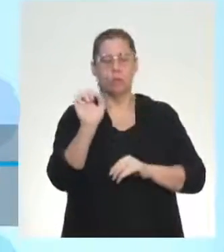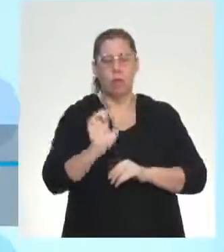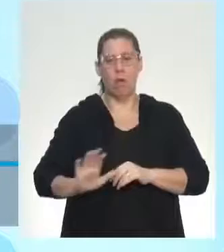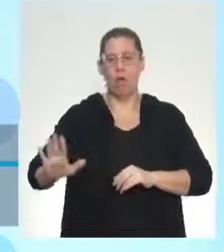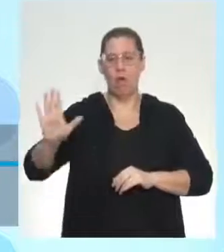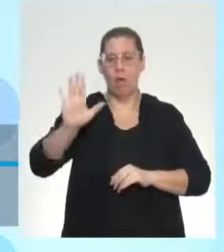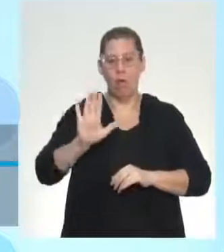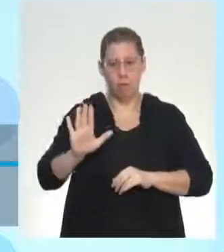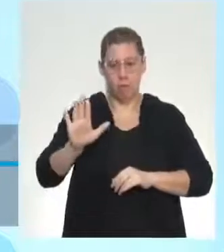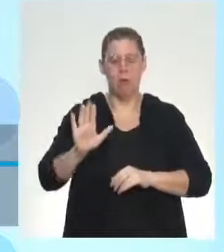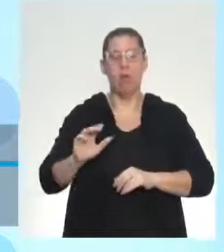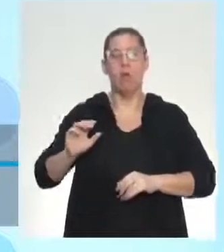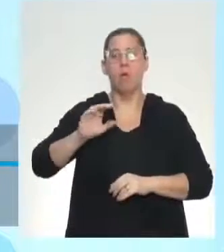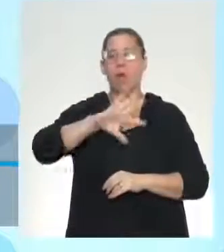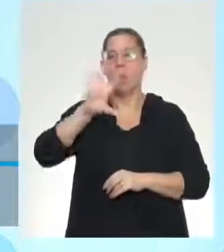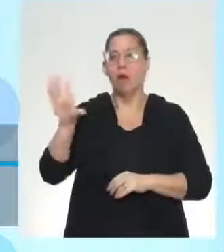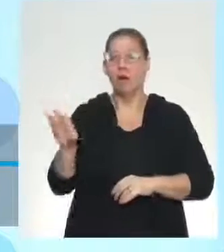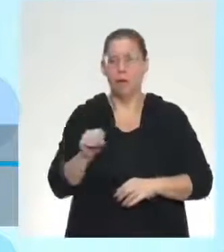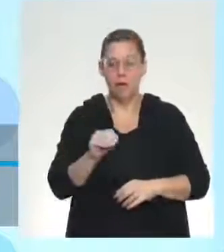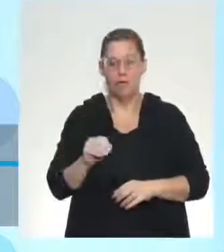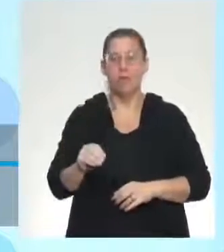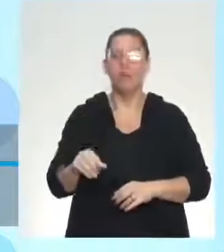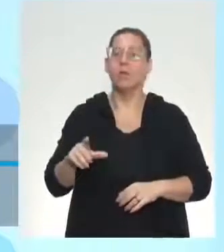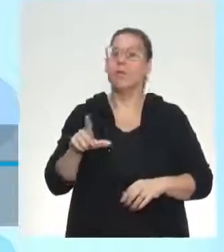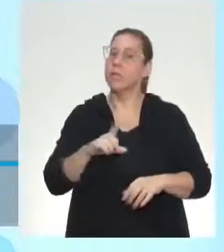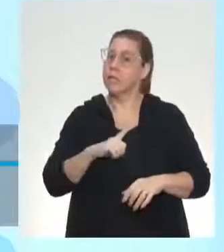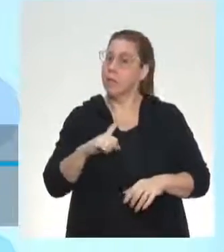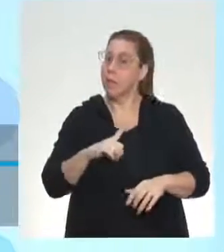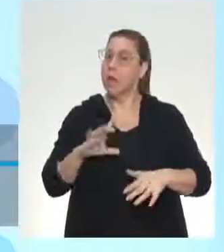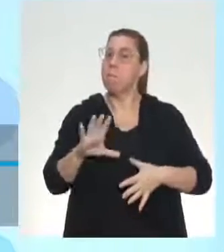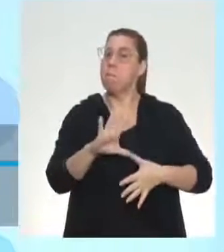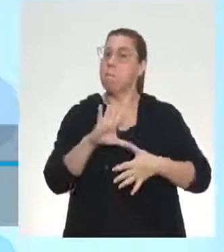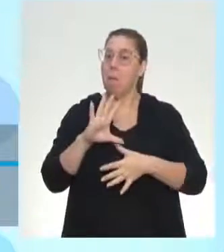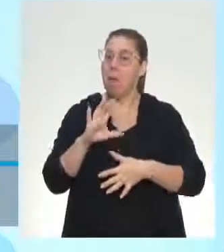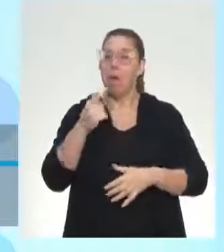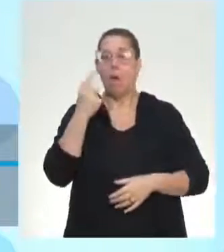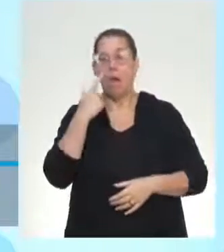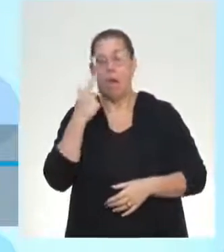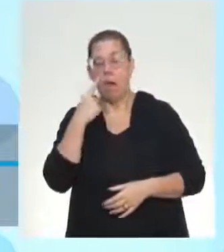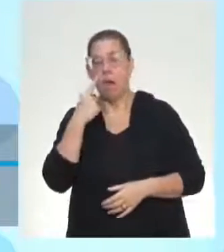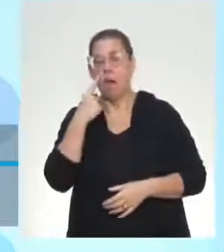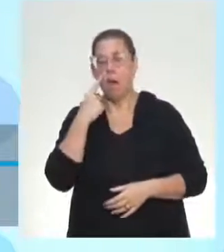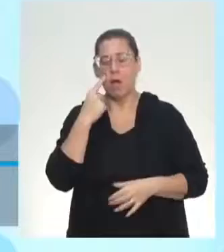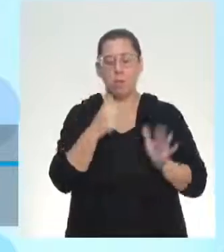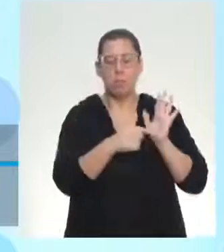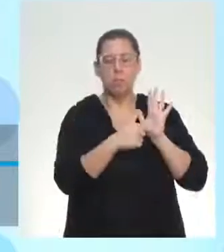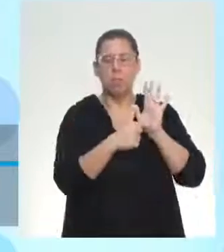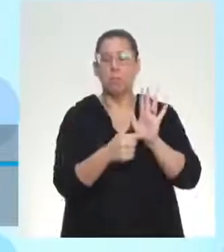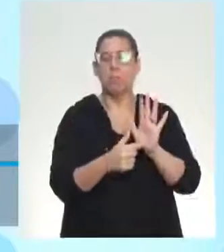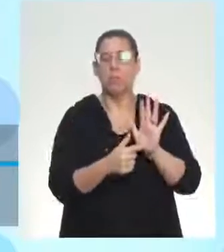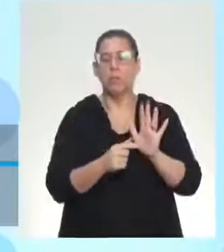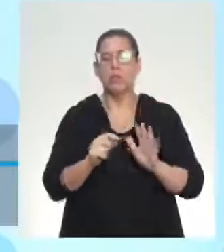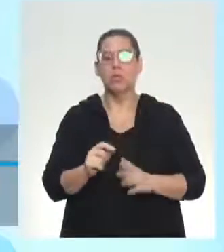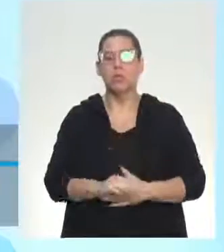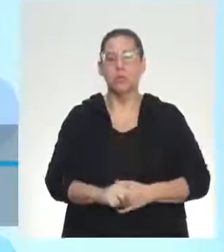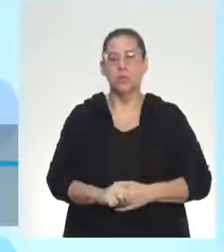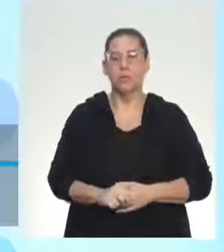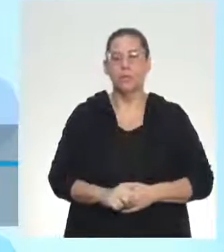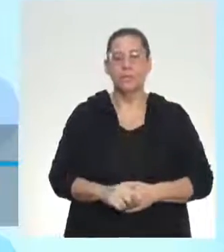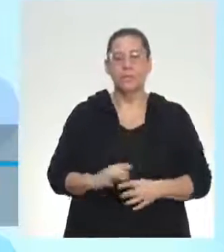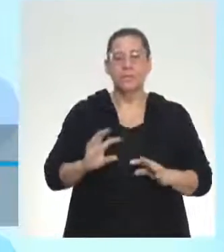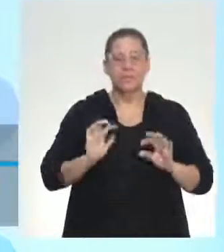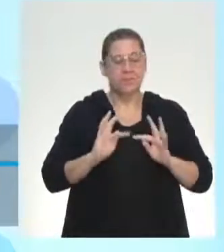europeus, africanos, asiáticos e americanos, nós vamos destacar os saberes e